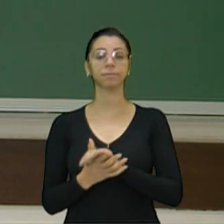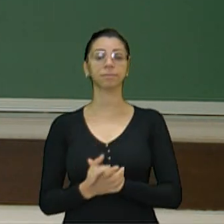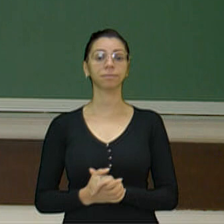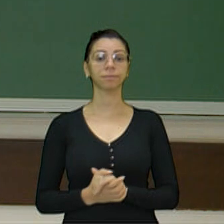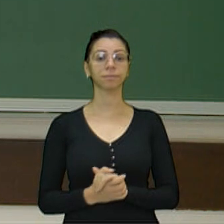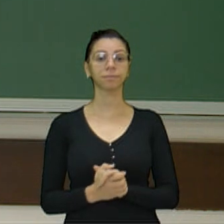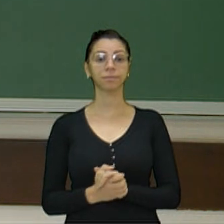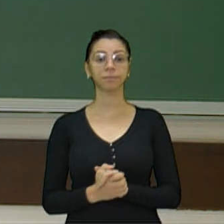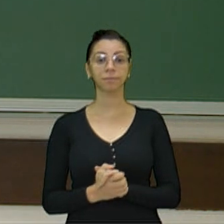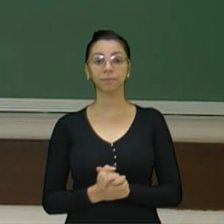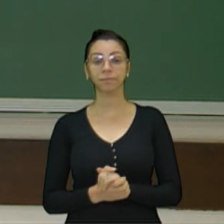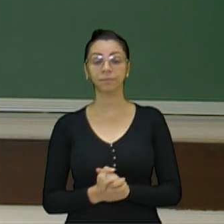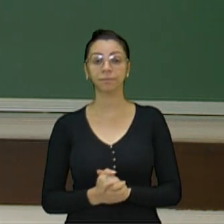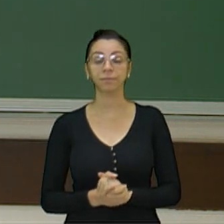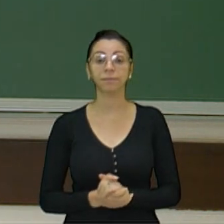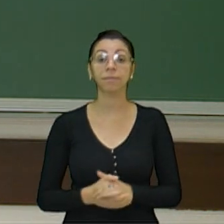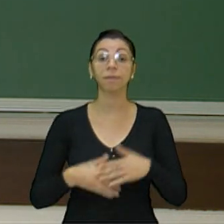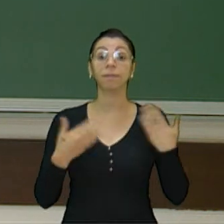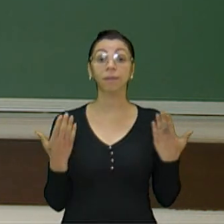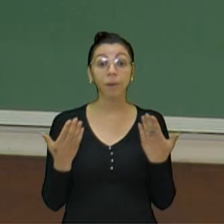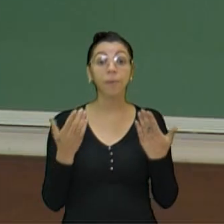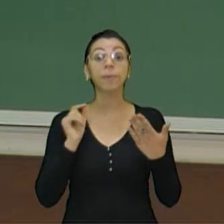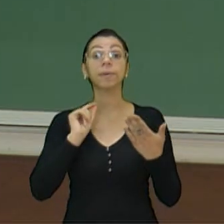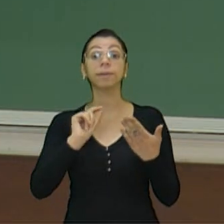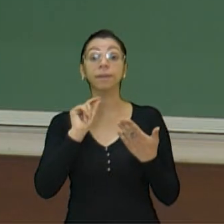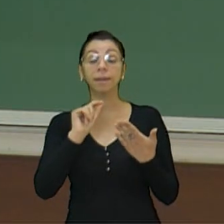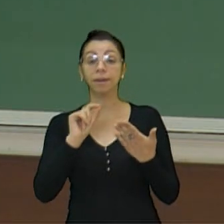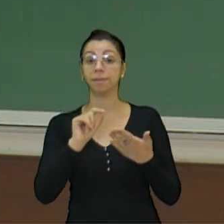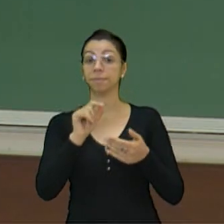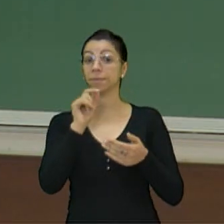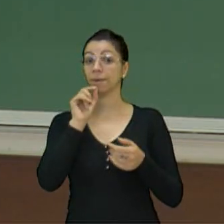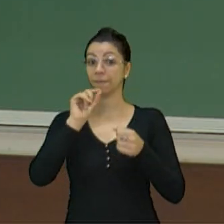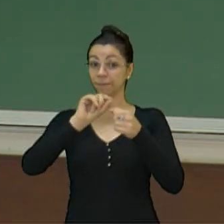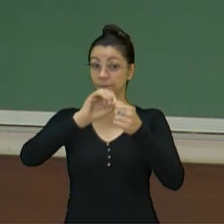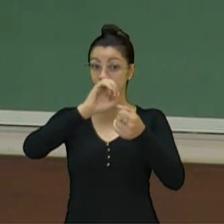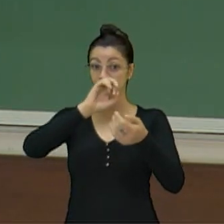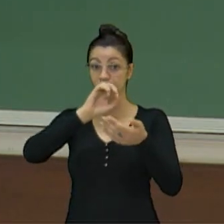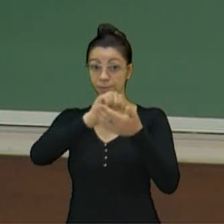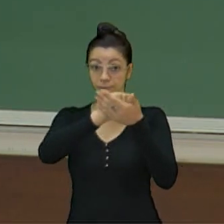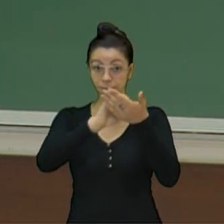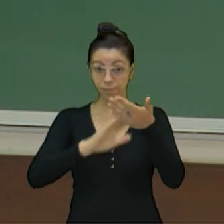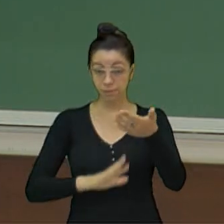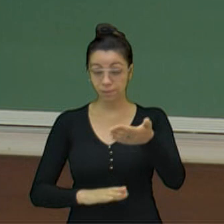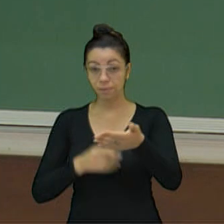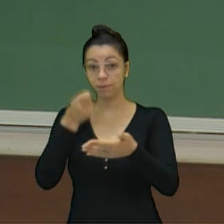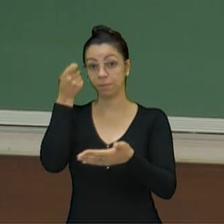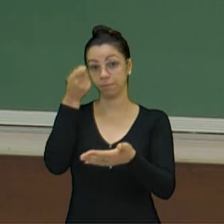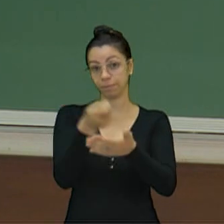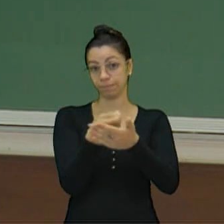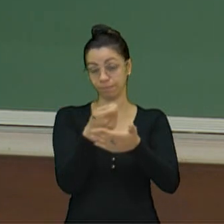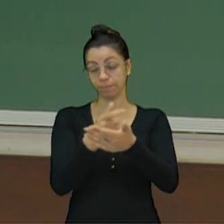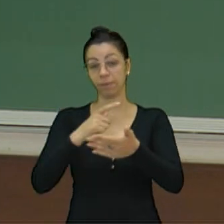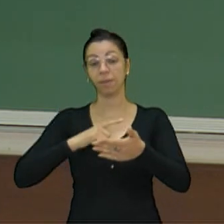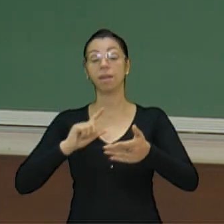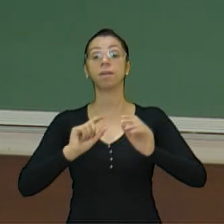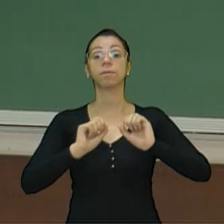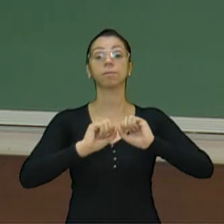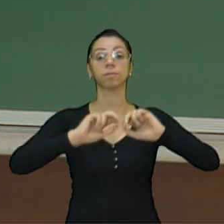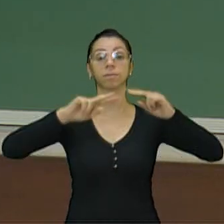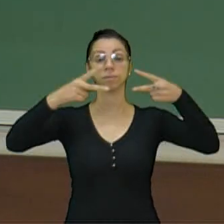só. Sobre a realização da atividade obrigatória lá no Classroom, né? Então tem aquele link, clica no